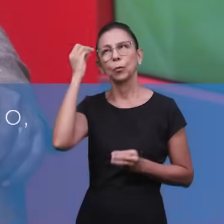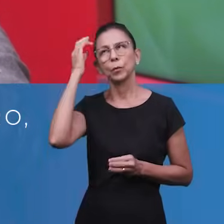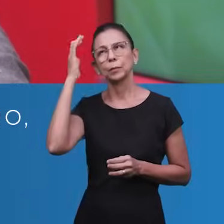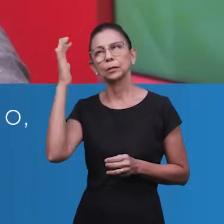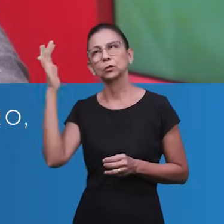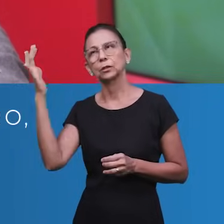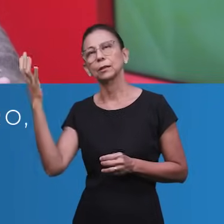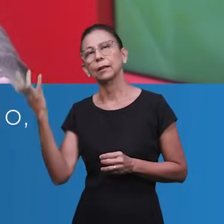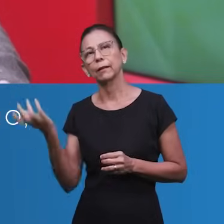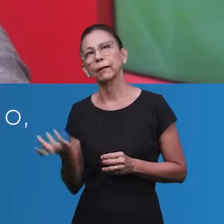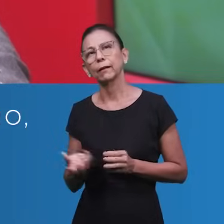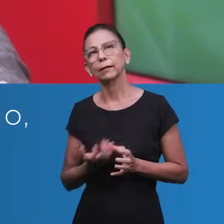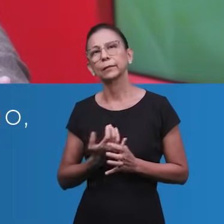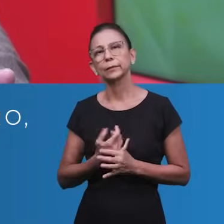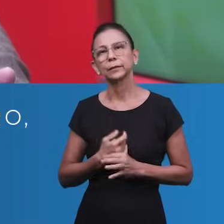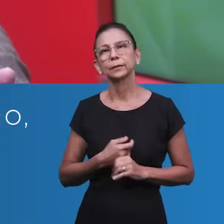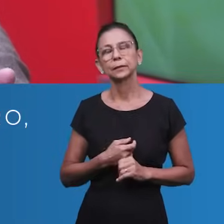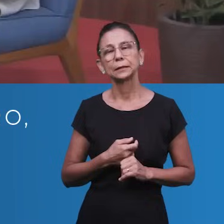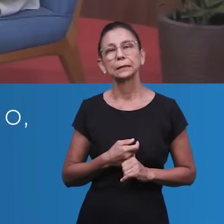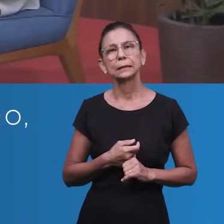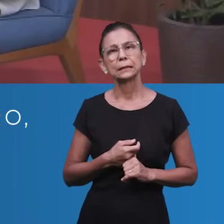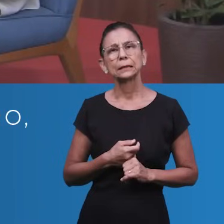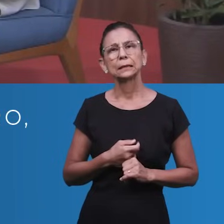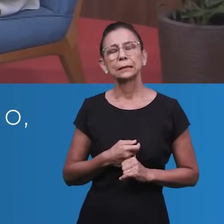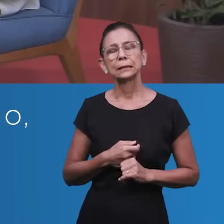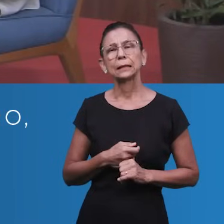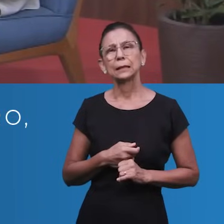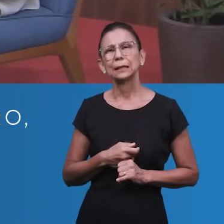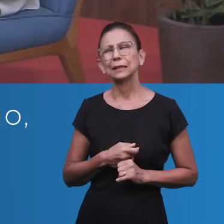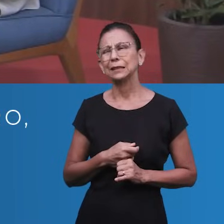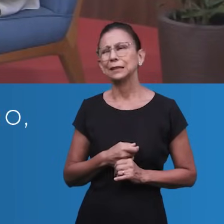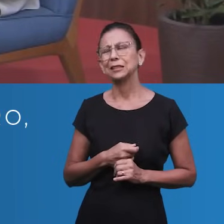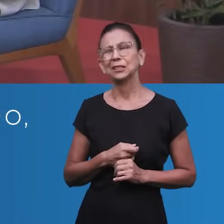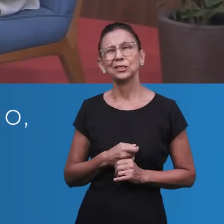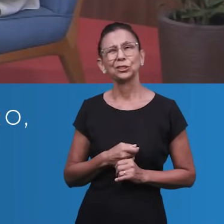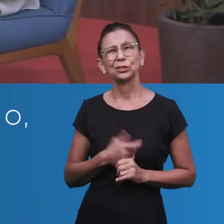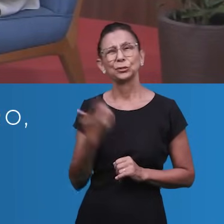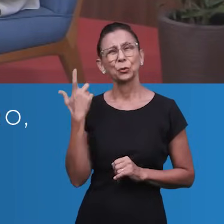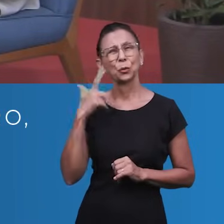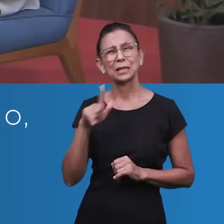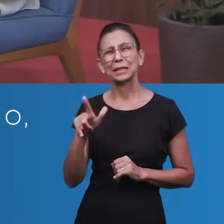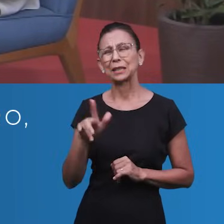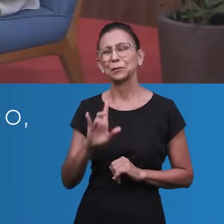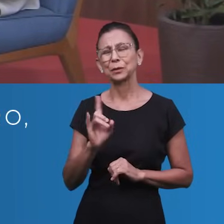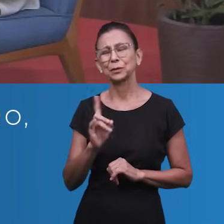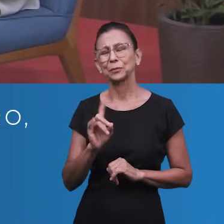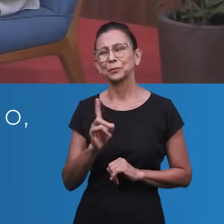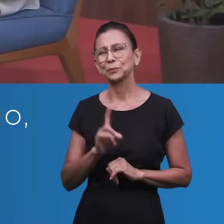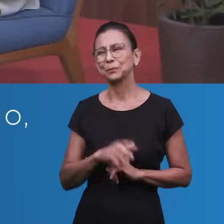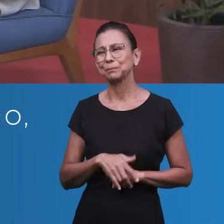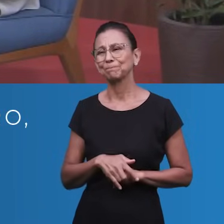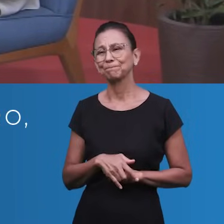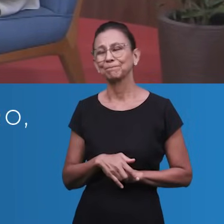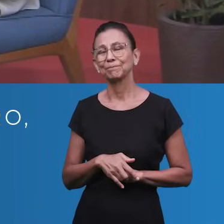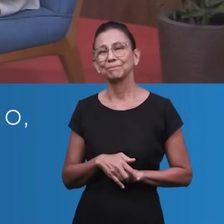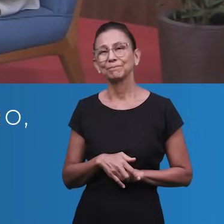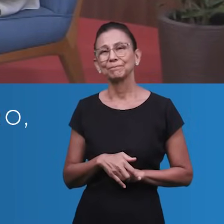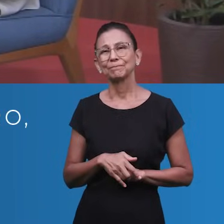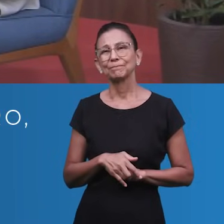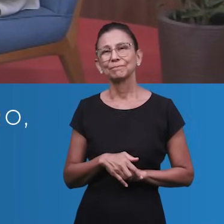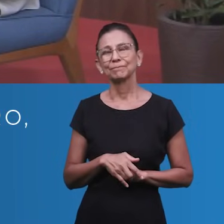imaginação, as nossas conjecturas passam muito, mas muito, muito longe